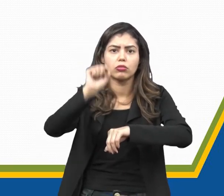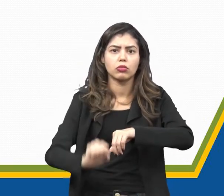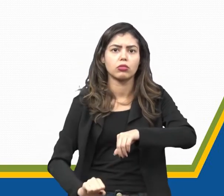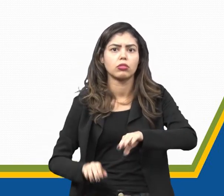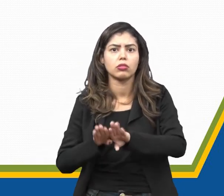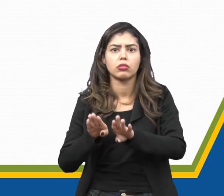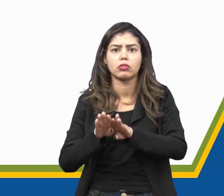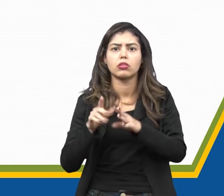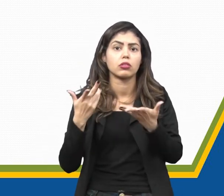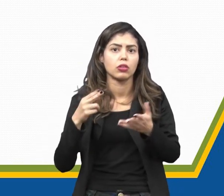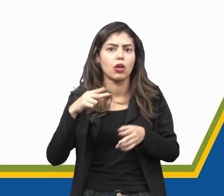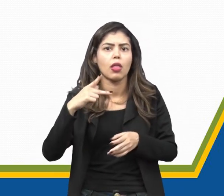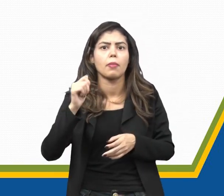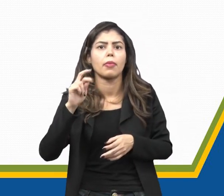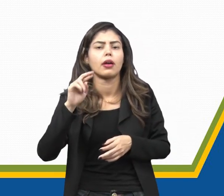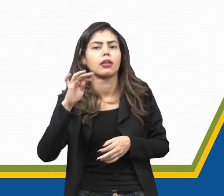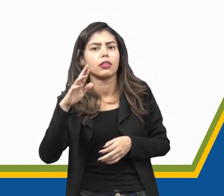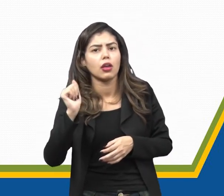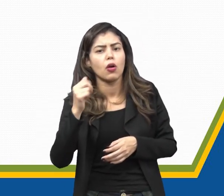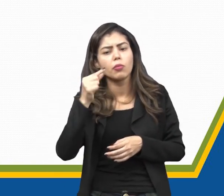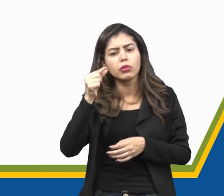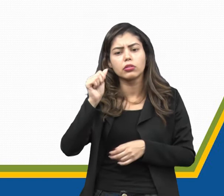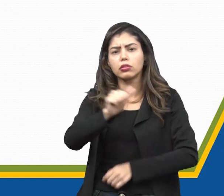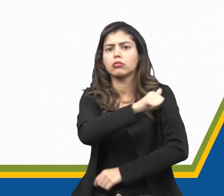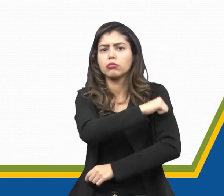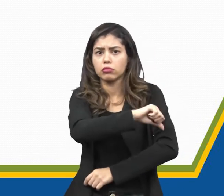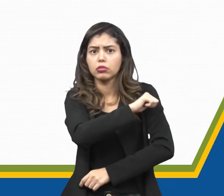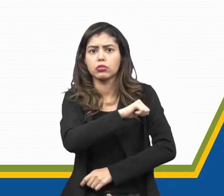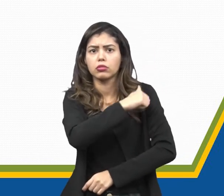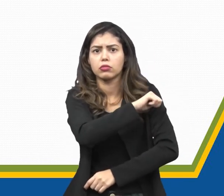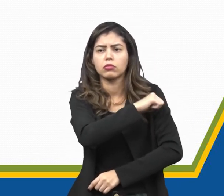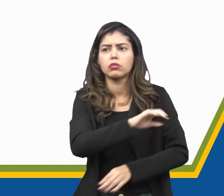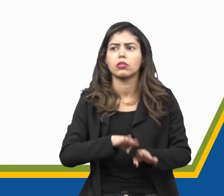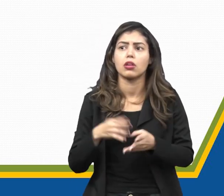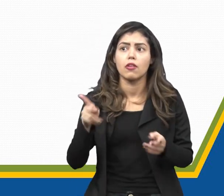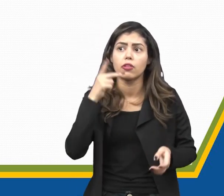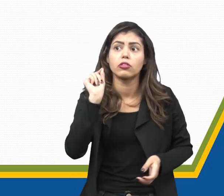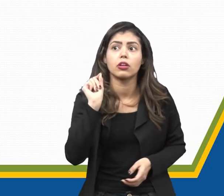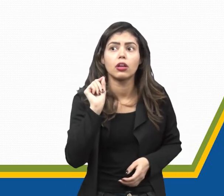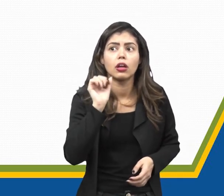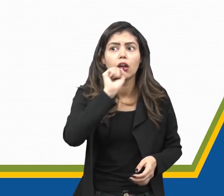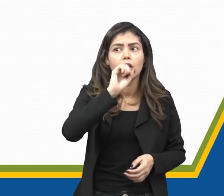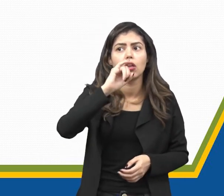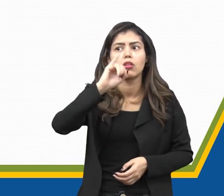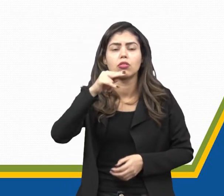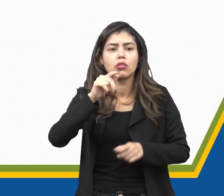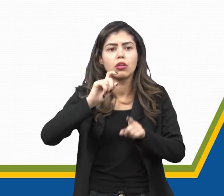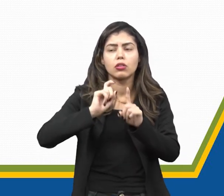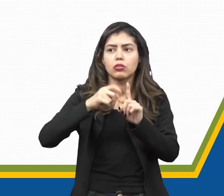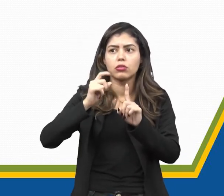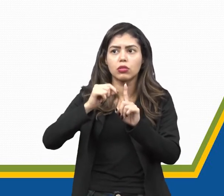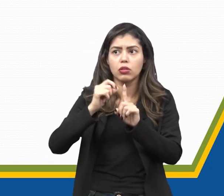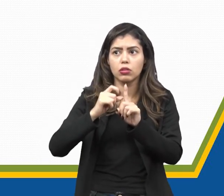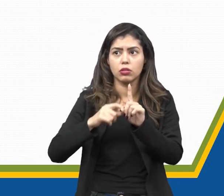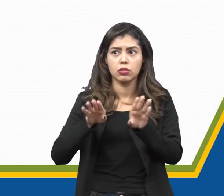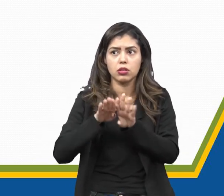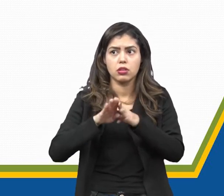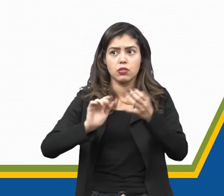lá no Rio de Janeiro. A gente está falando de quem? Letra A, da soja; B, feijão; C, da